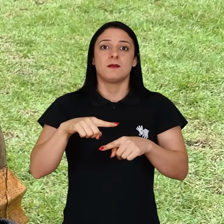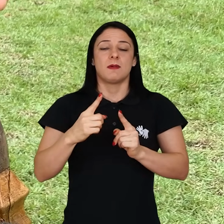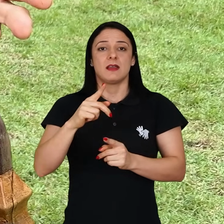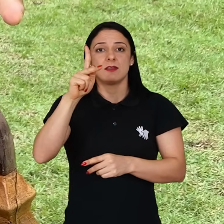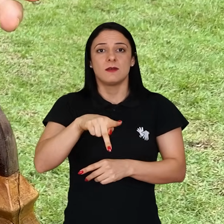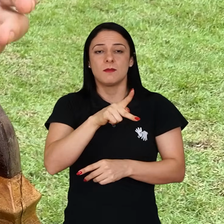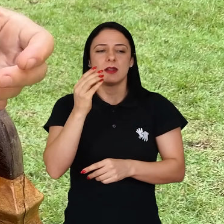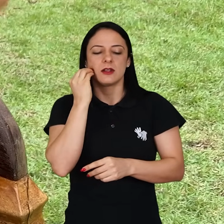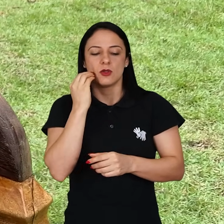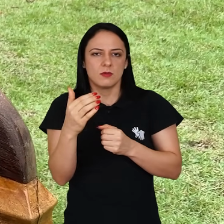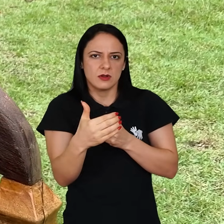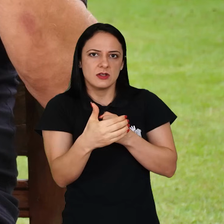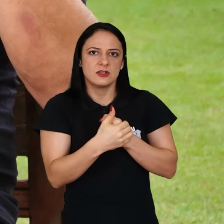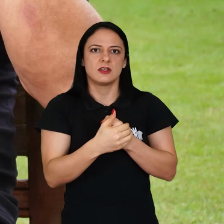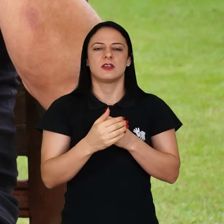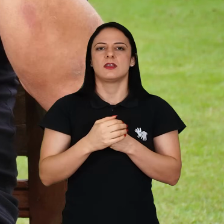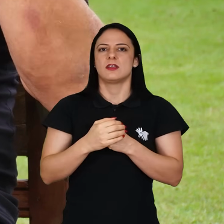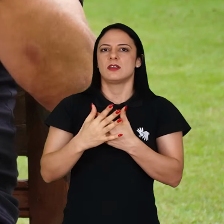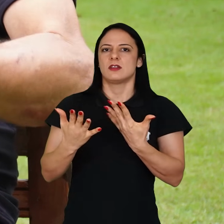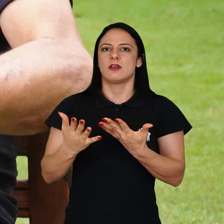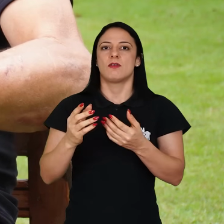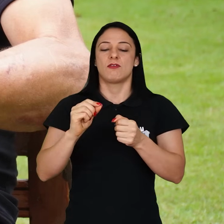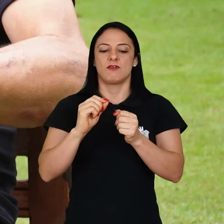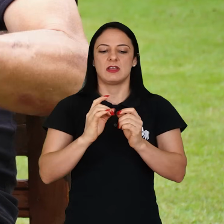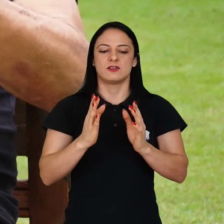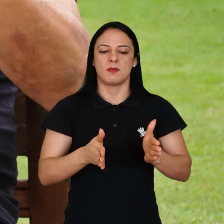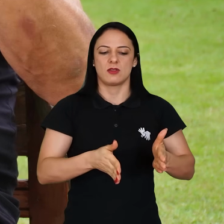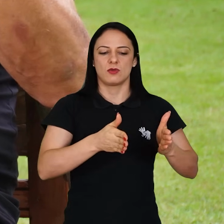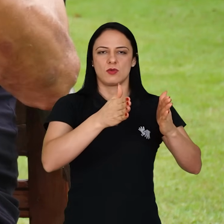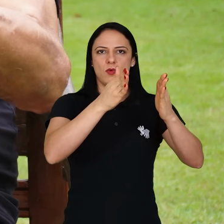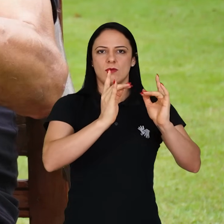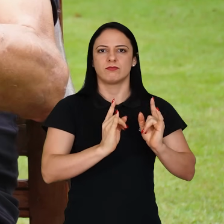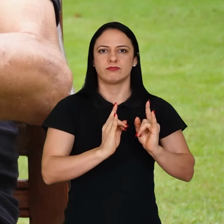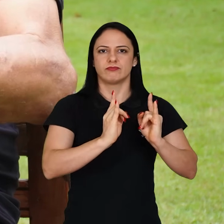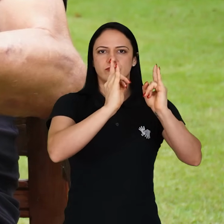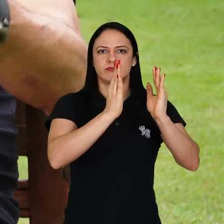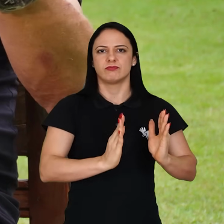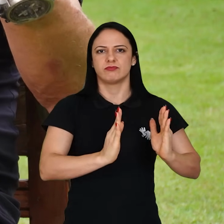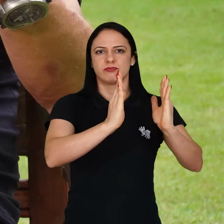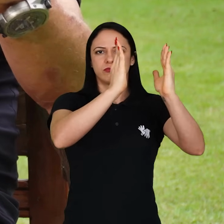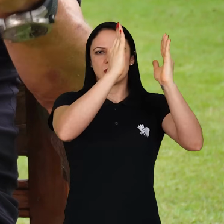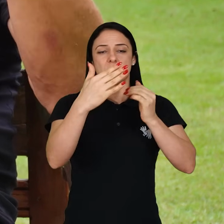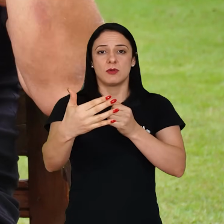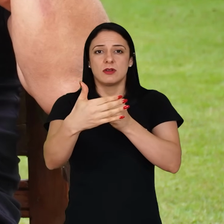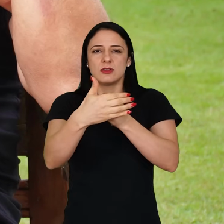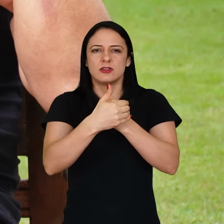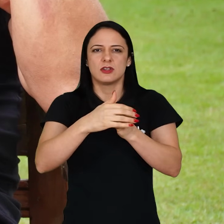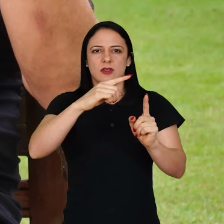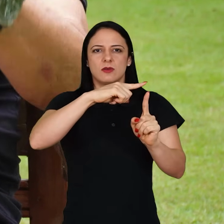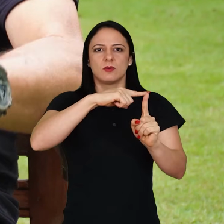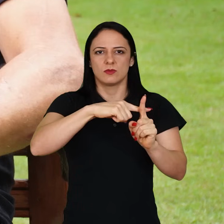queria então proteger essa cruz. Então ele gastou 4 ou 5 anos para fazer a torre, para proteger essa cruz, tirá-la do pasto e